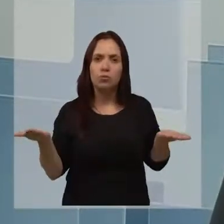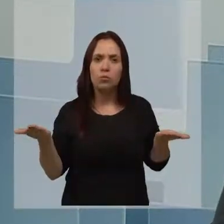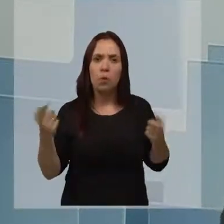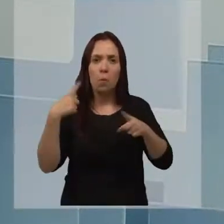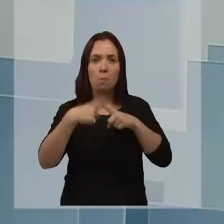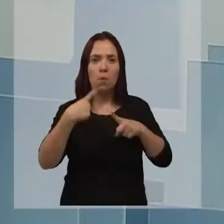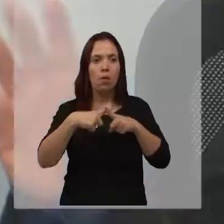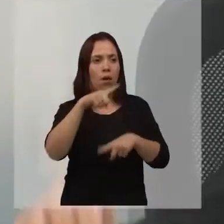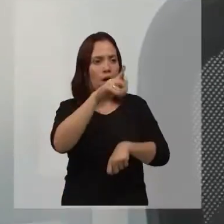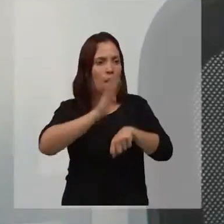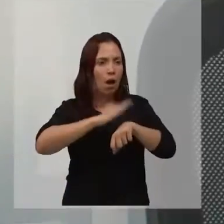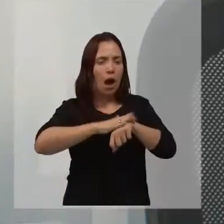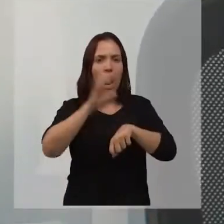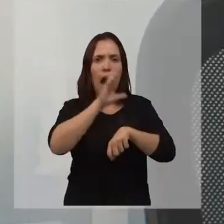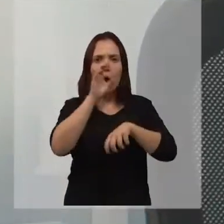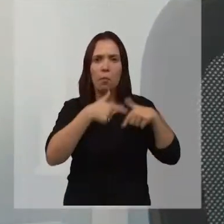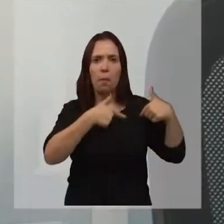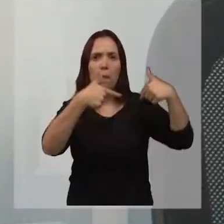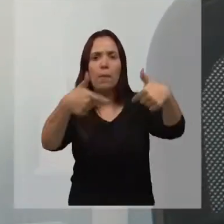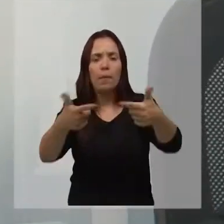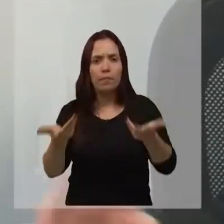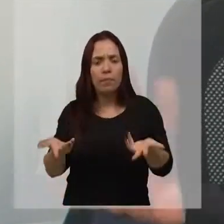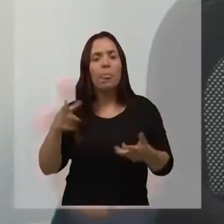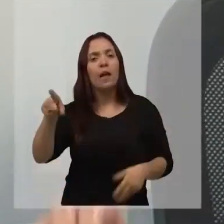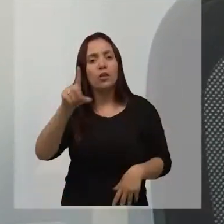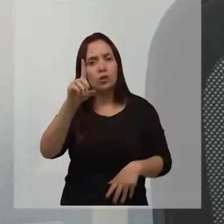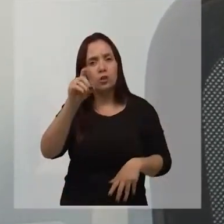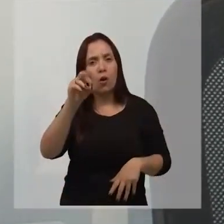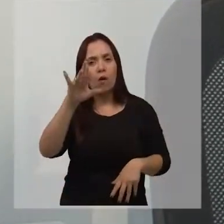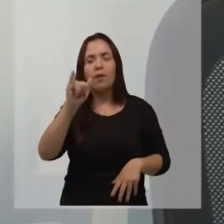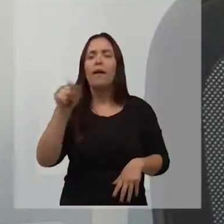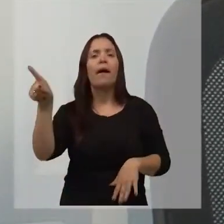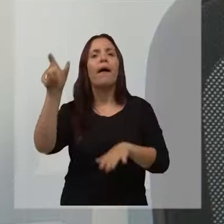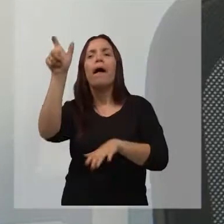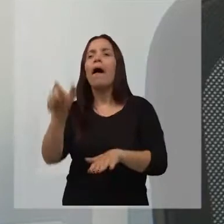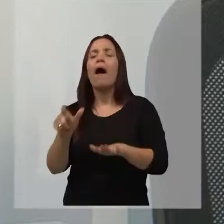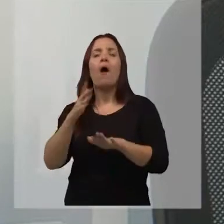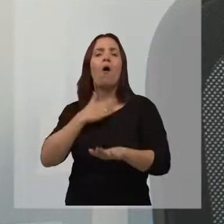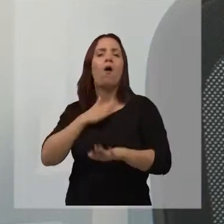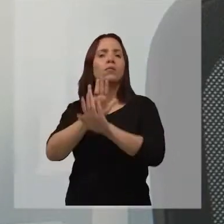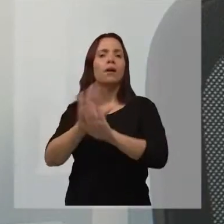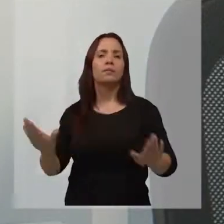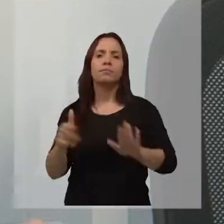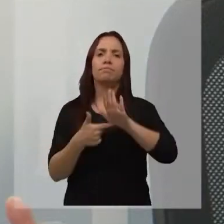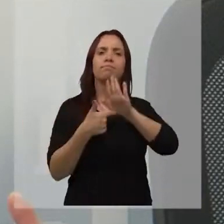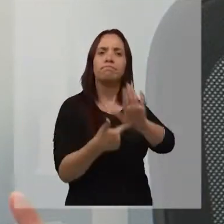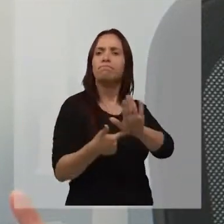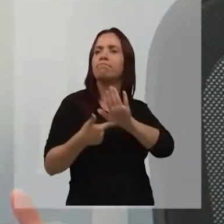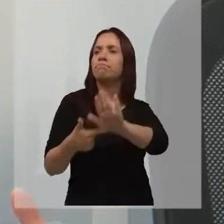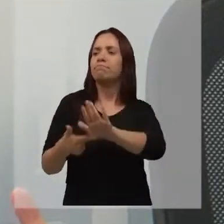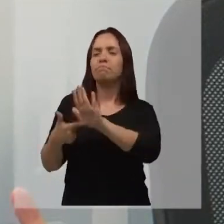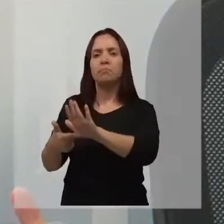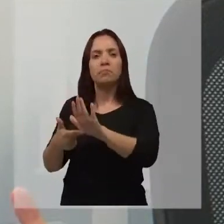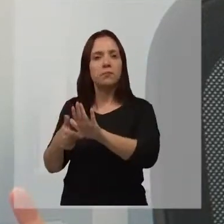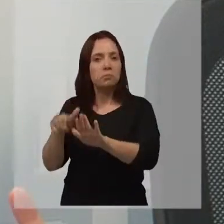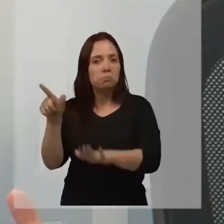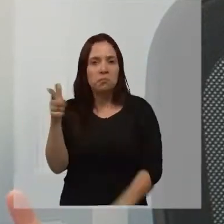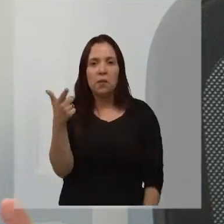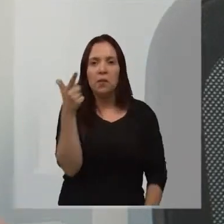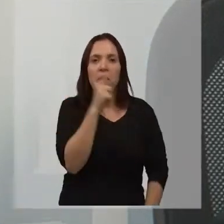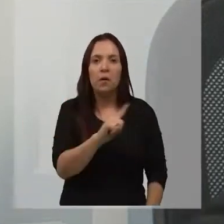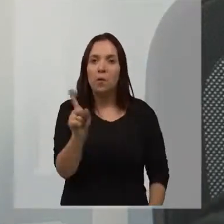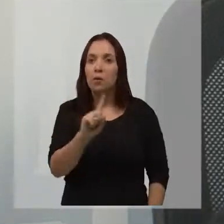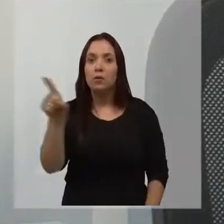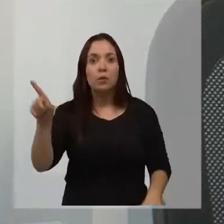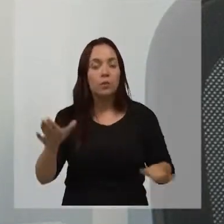rapidez. Porque o Dória é impressionante, ele adora fazer um teatro, né? É. E dessa vez ele não teve nem condições de fazer o teatro.